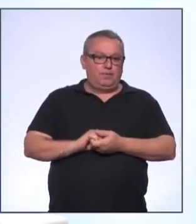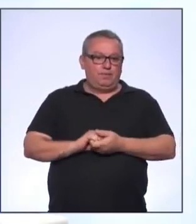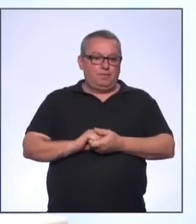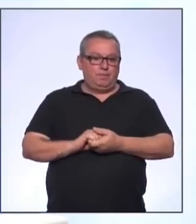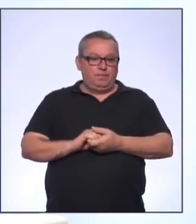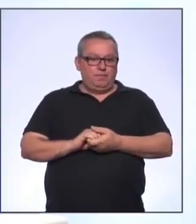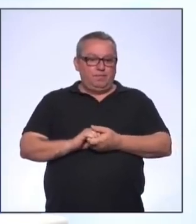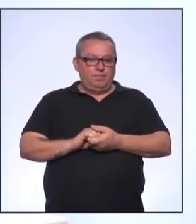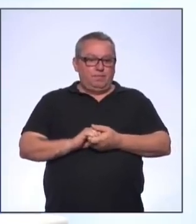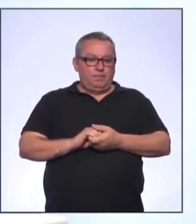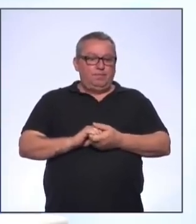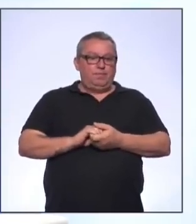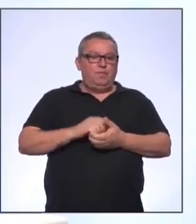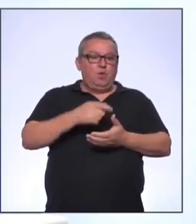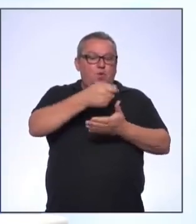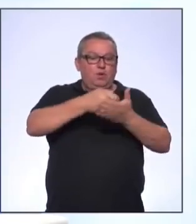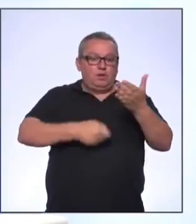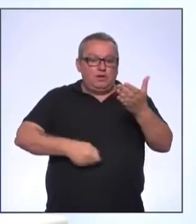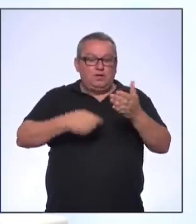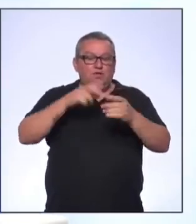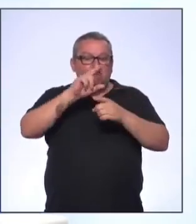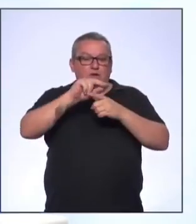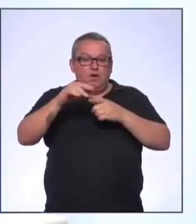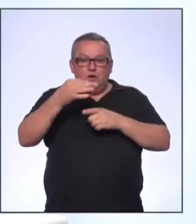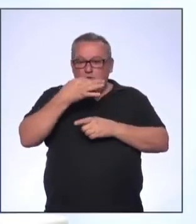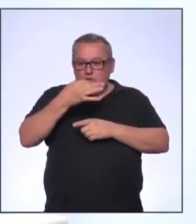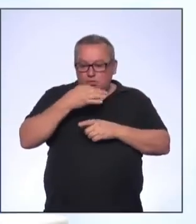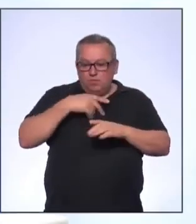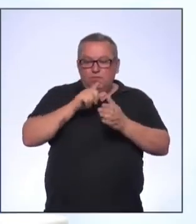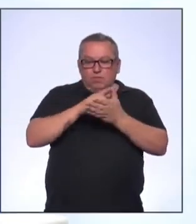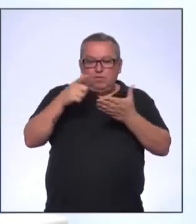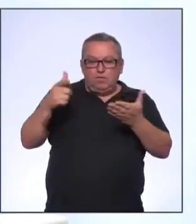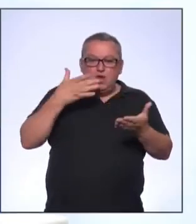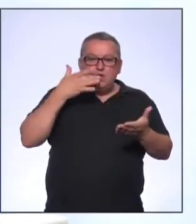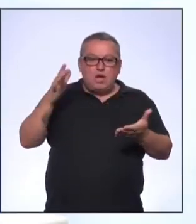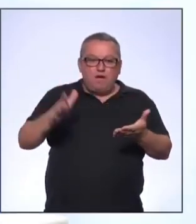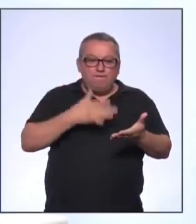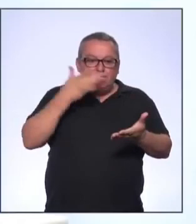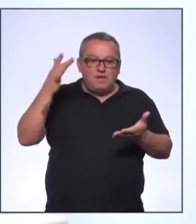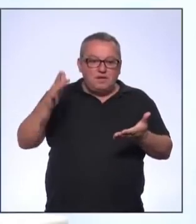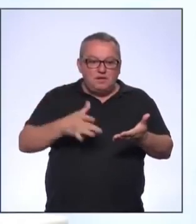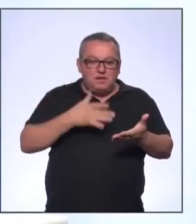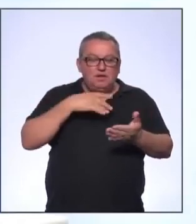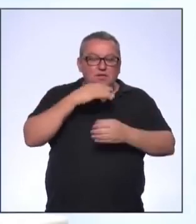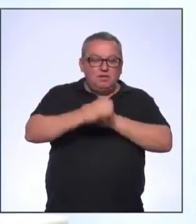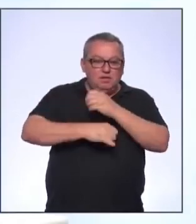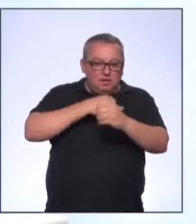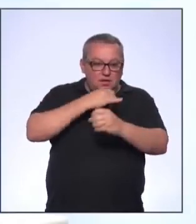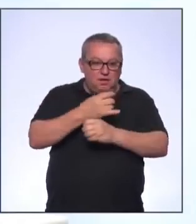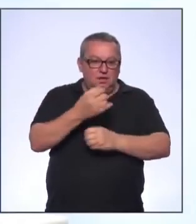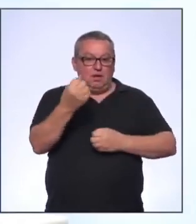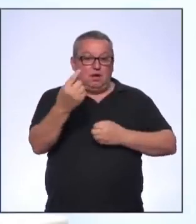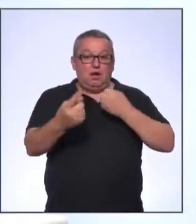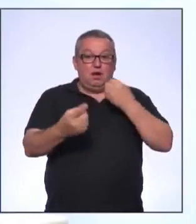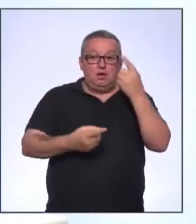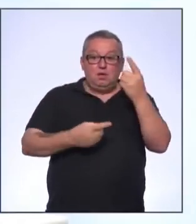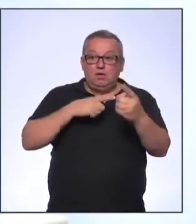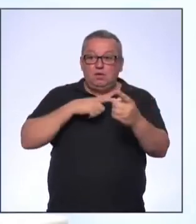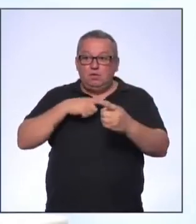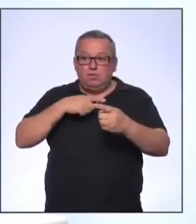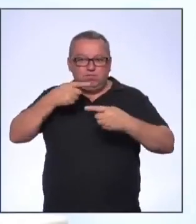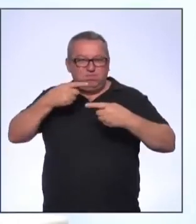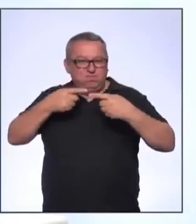Os textos de artigo de opinião são frequentes em jornais, revistas e internet. Alguns, com temas